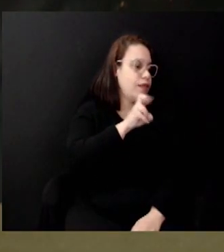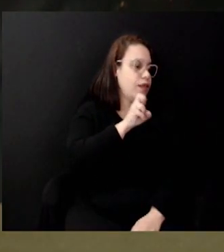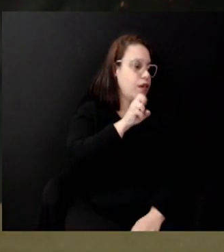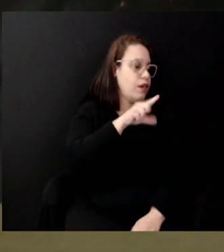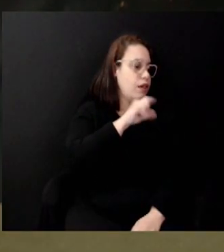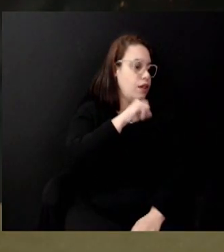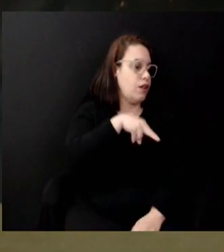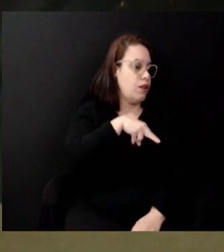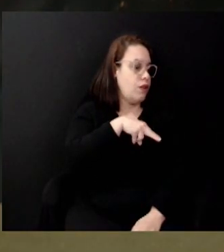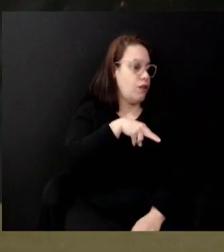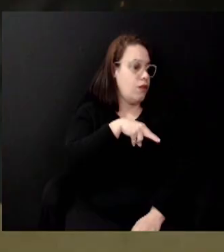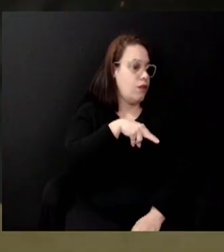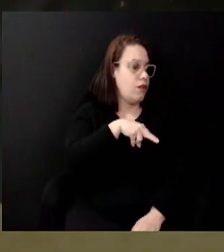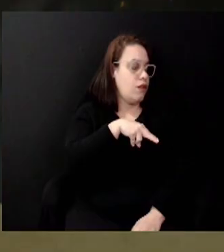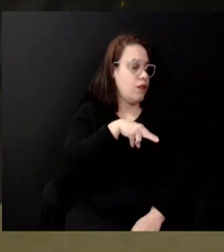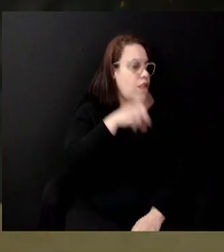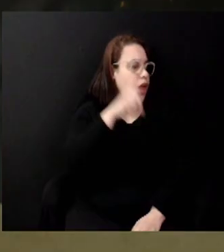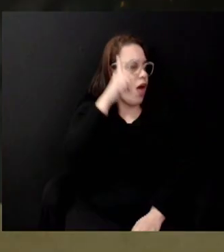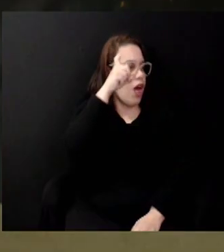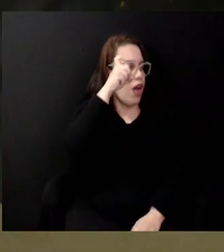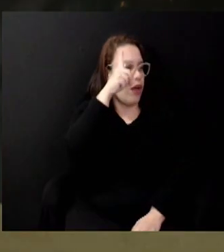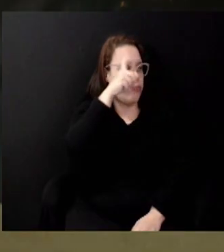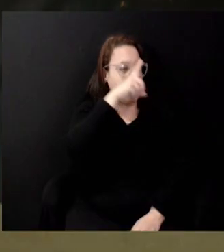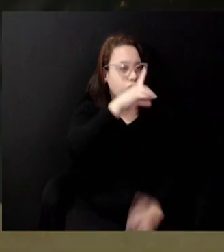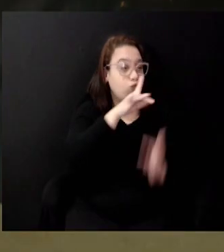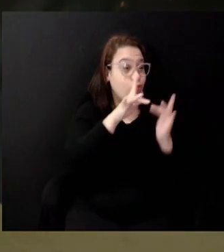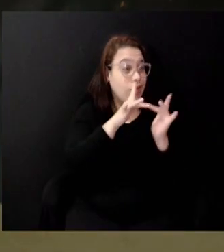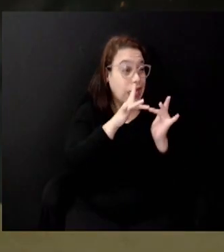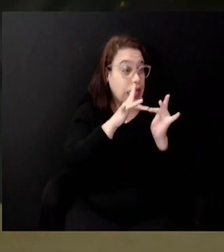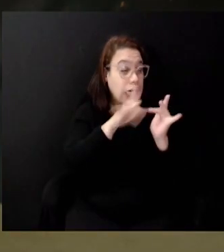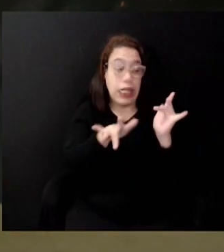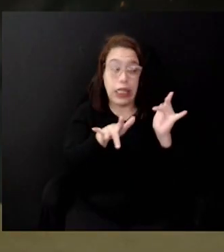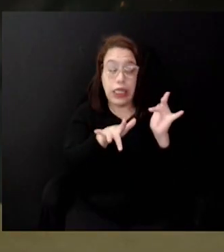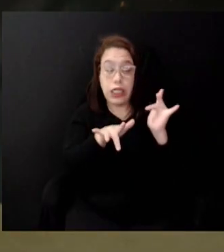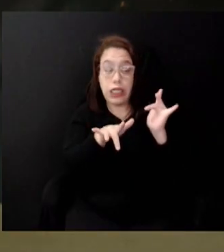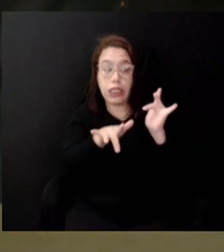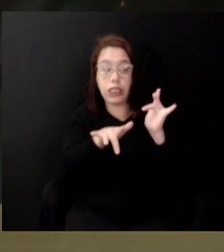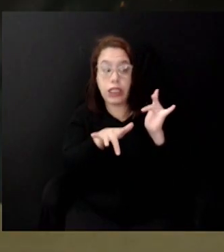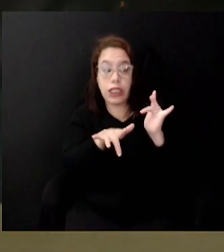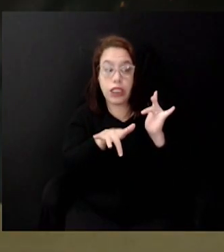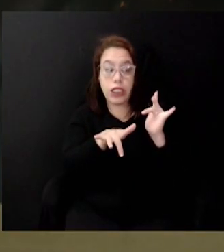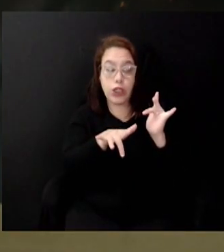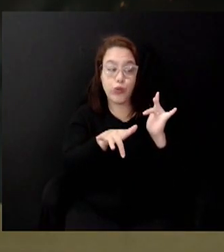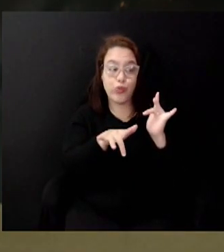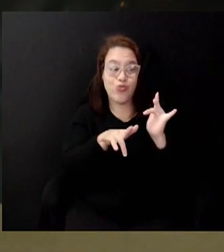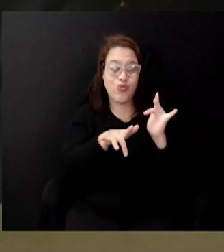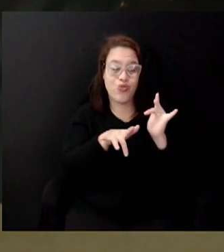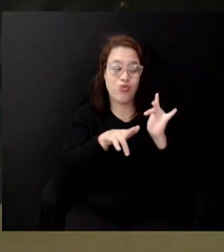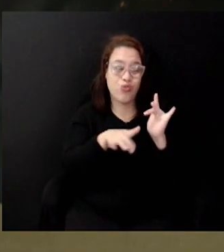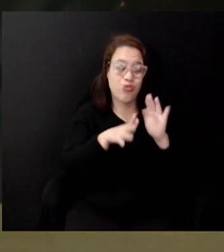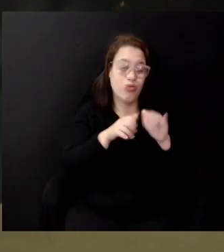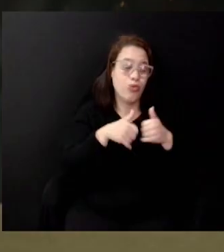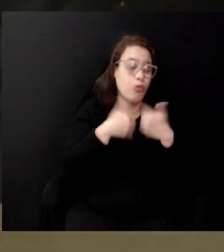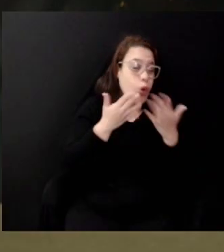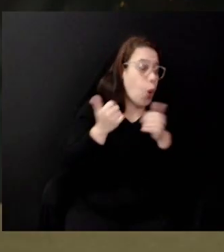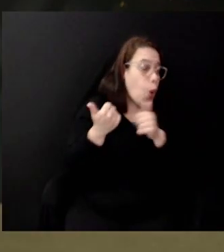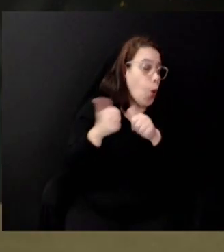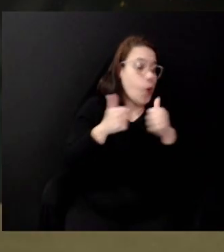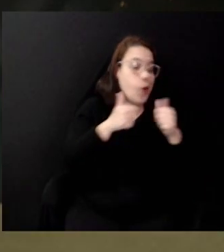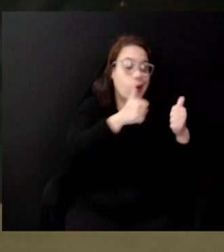que é tão difícil desligar das redes? Qual que é a sua avaliação? O que a terapia